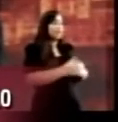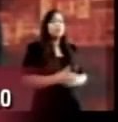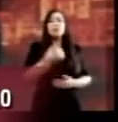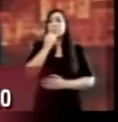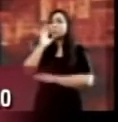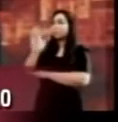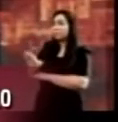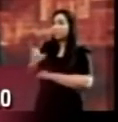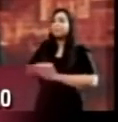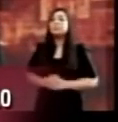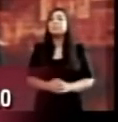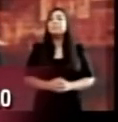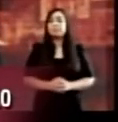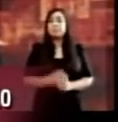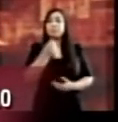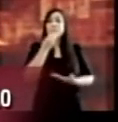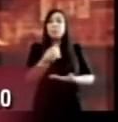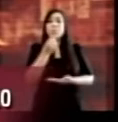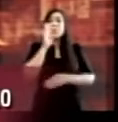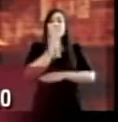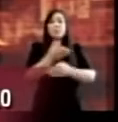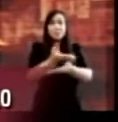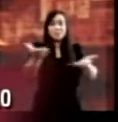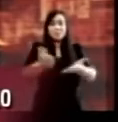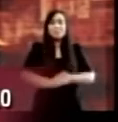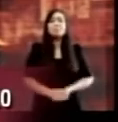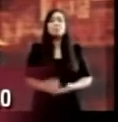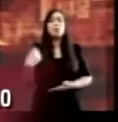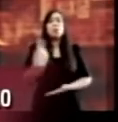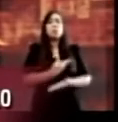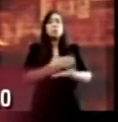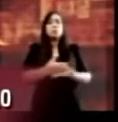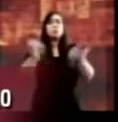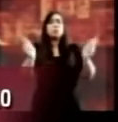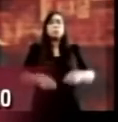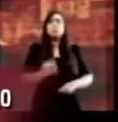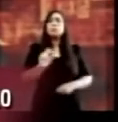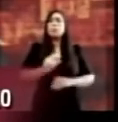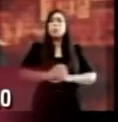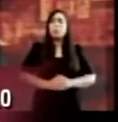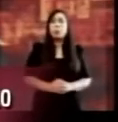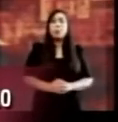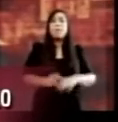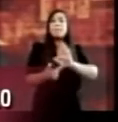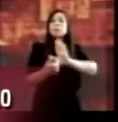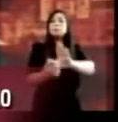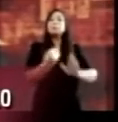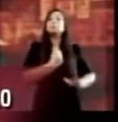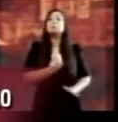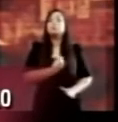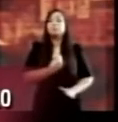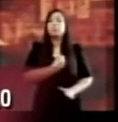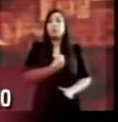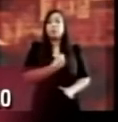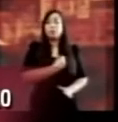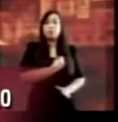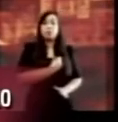Boa tarde, Miriam. Boa tarde a todos. Vamos iniciar mostrando os números